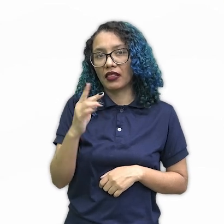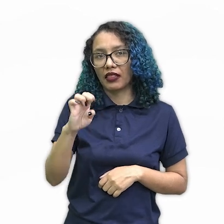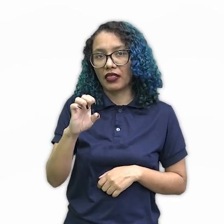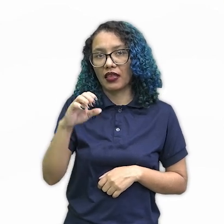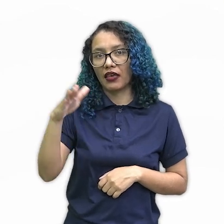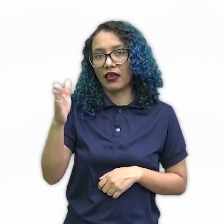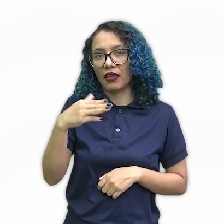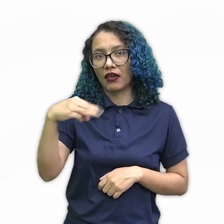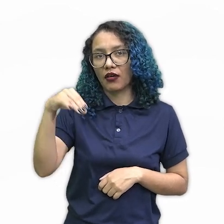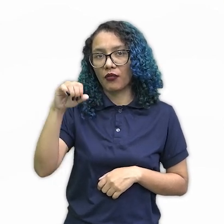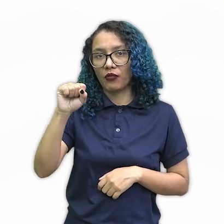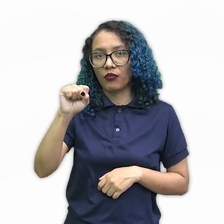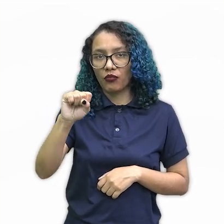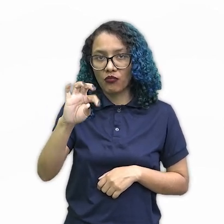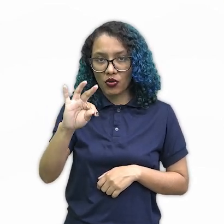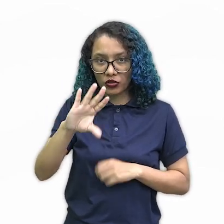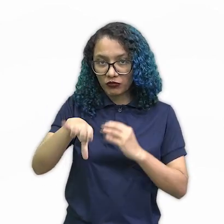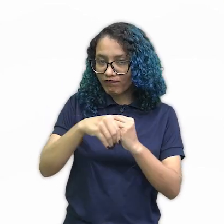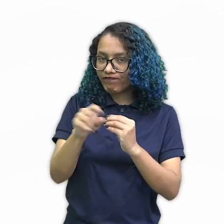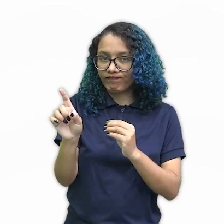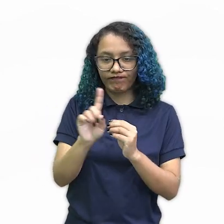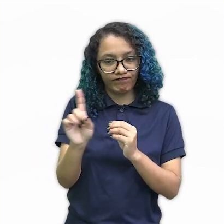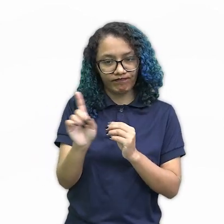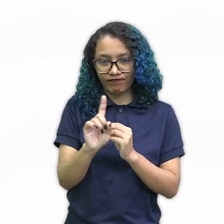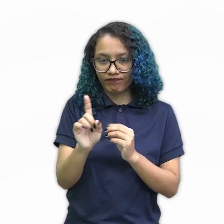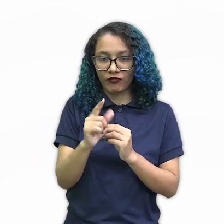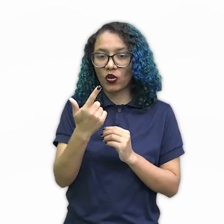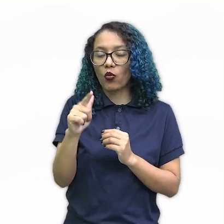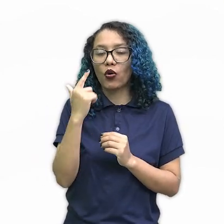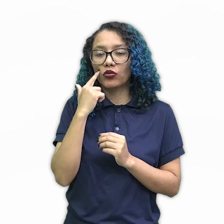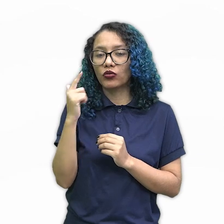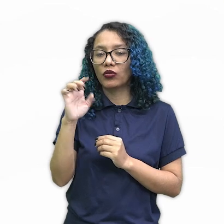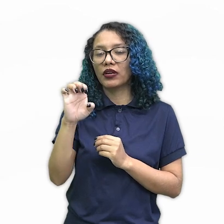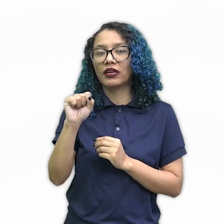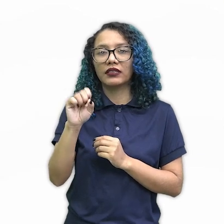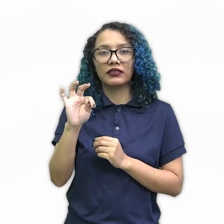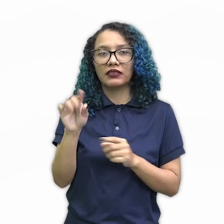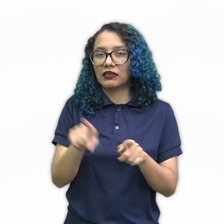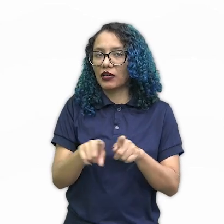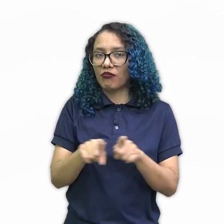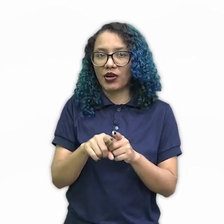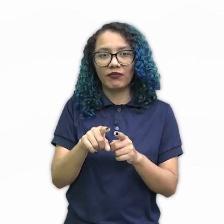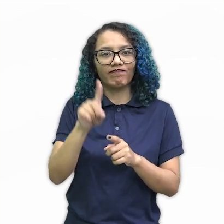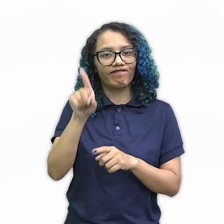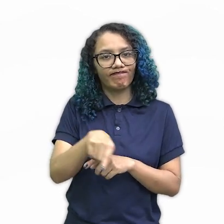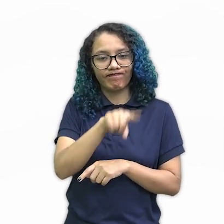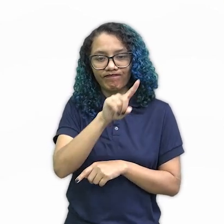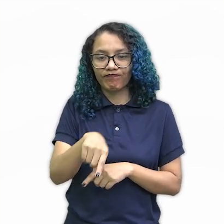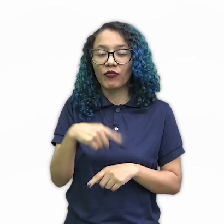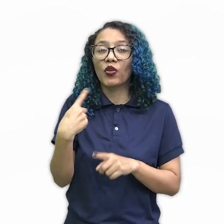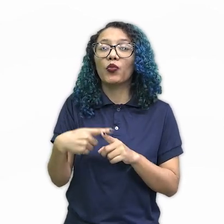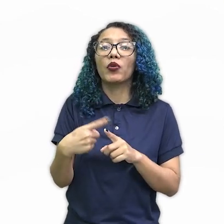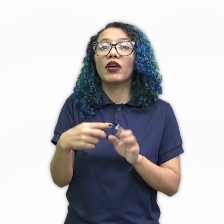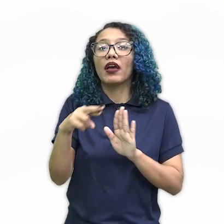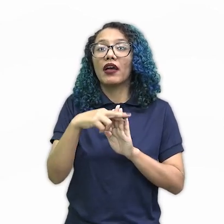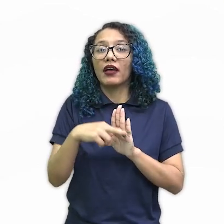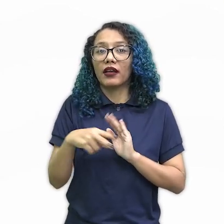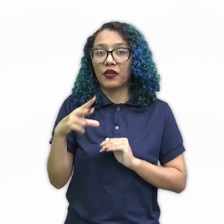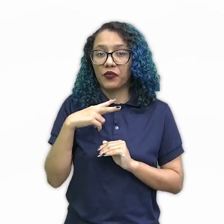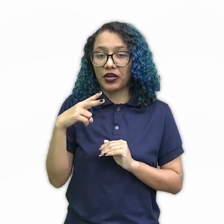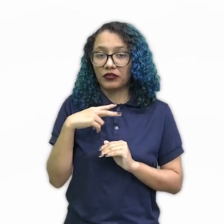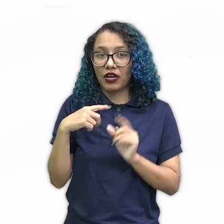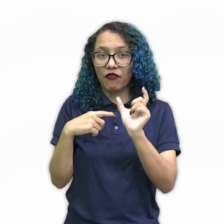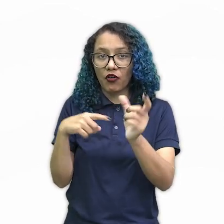não vai receber o EST, ok? Porque são exceções, tem a sua forma própria